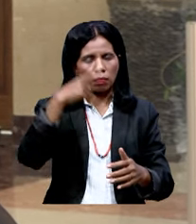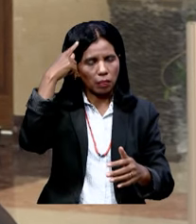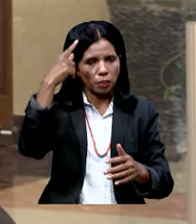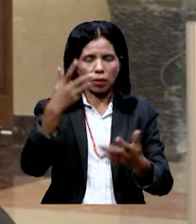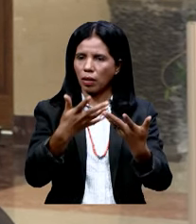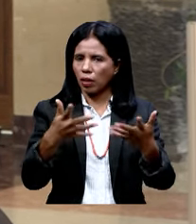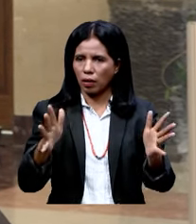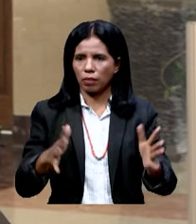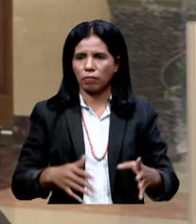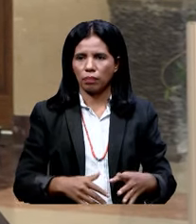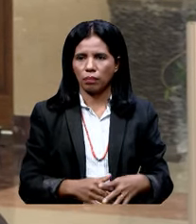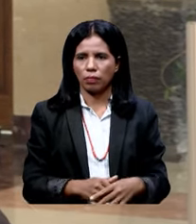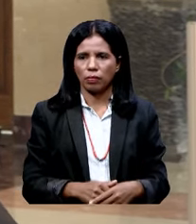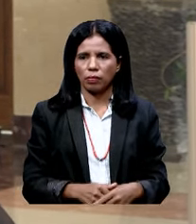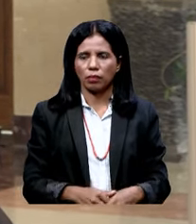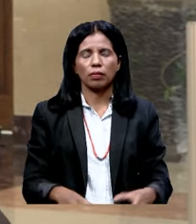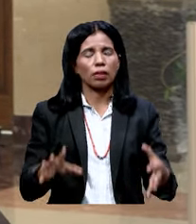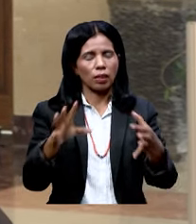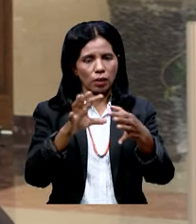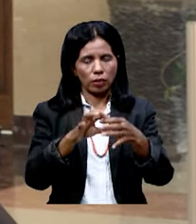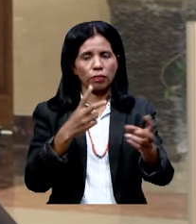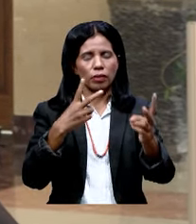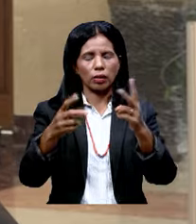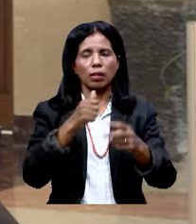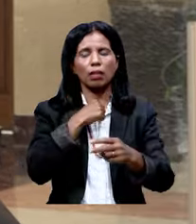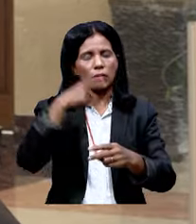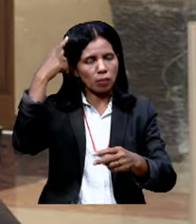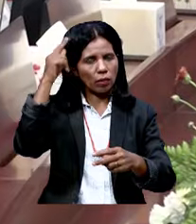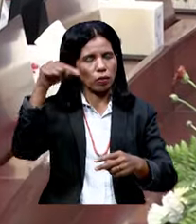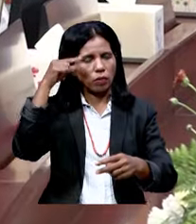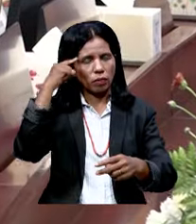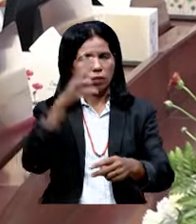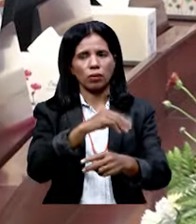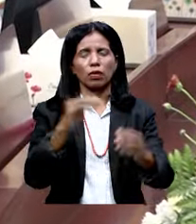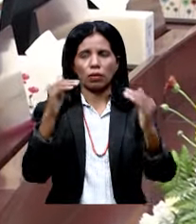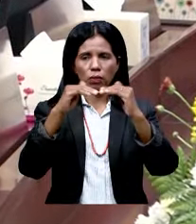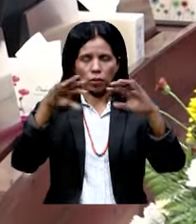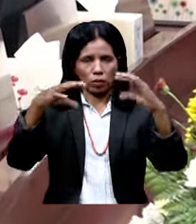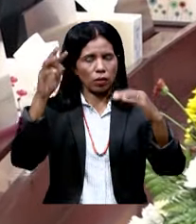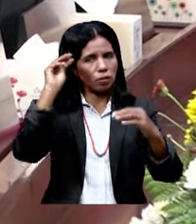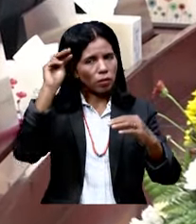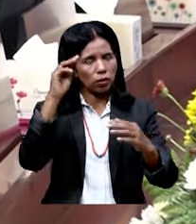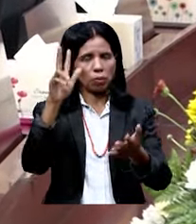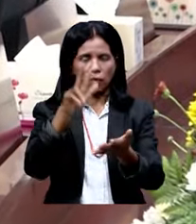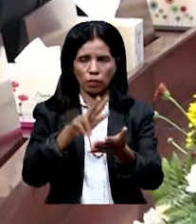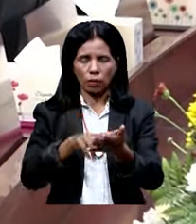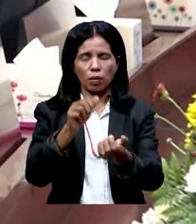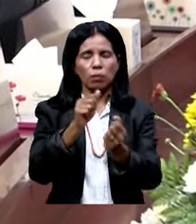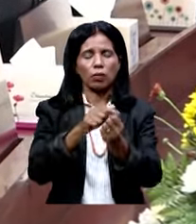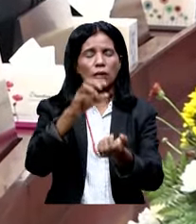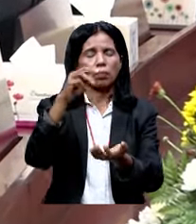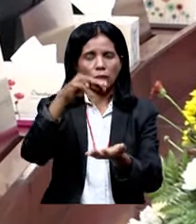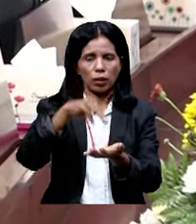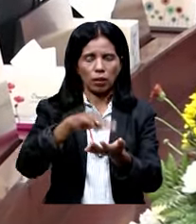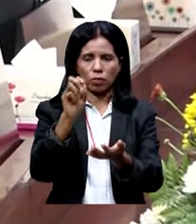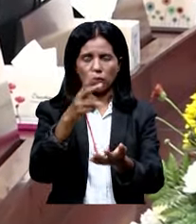mamu. Ligado ao visita mo papa nia ne, governo li husi reunião com o seu ministro, aprova ona milhão san rosen rua, e a lorong